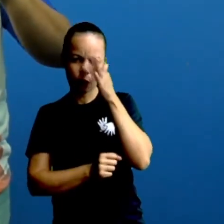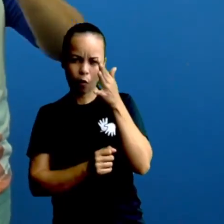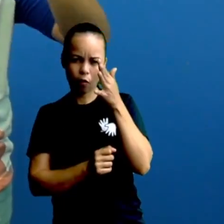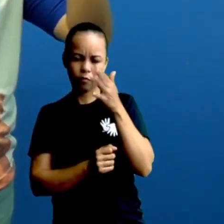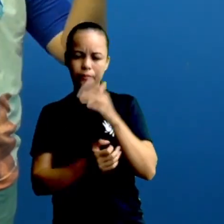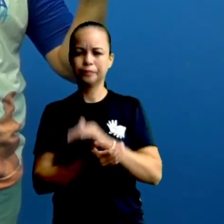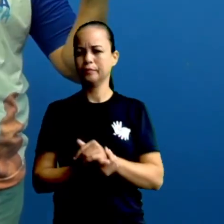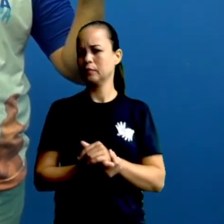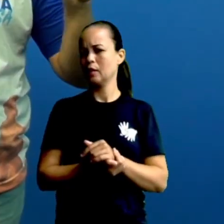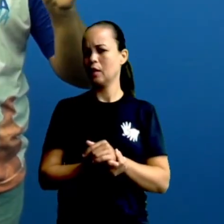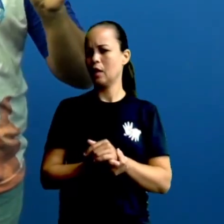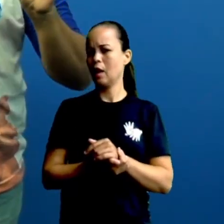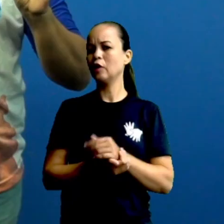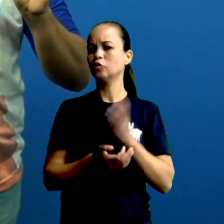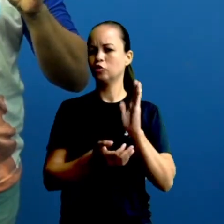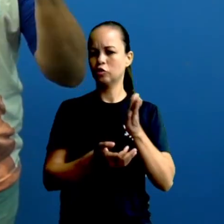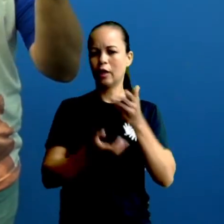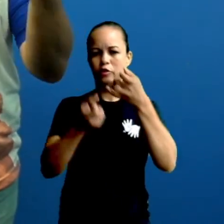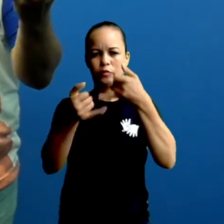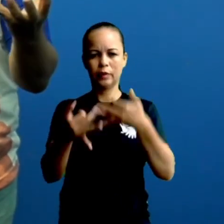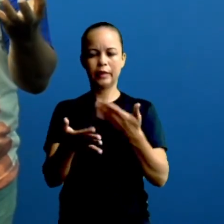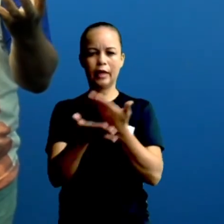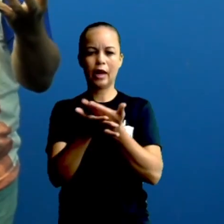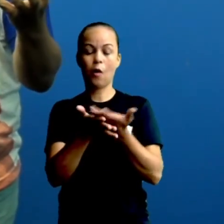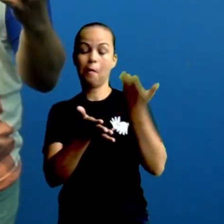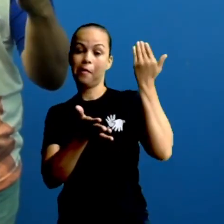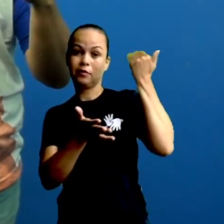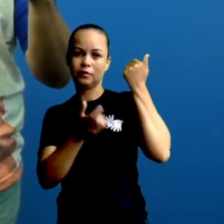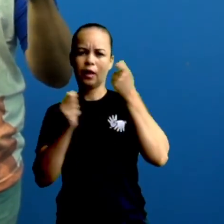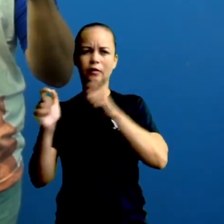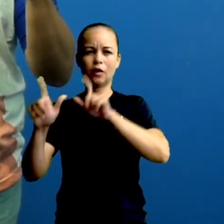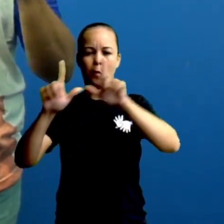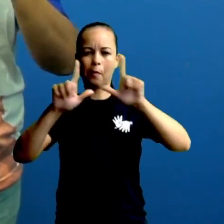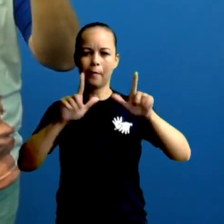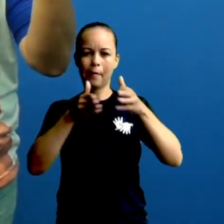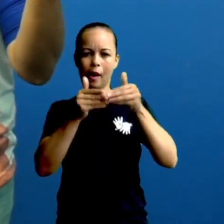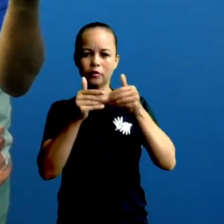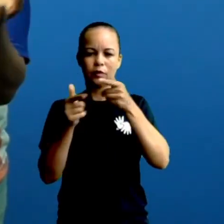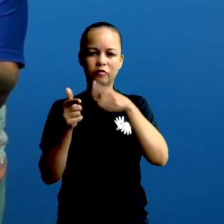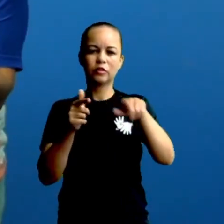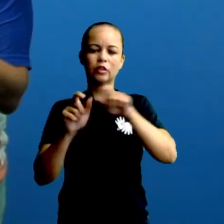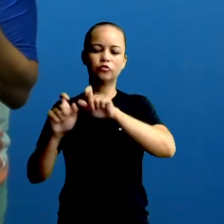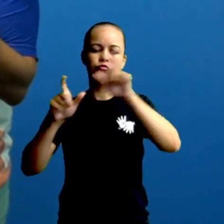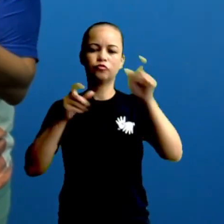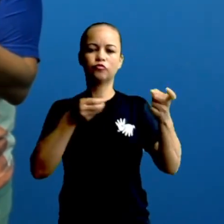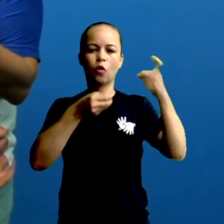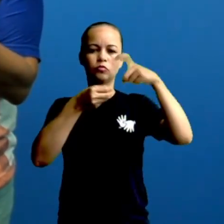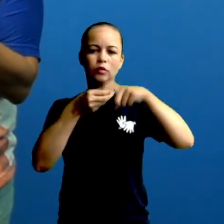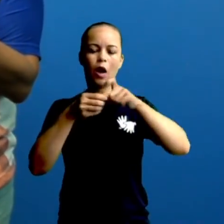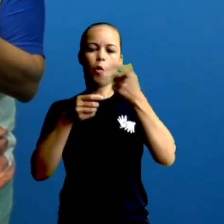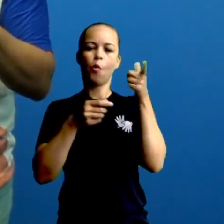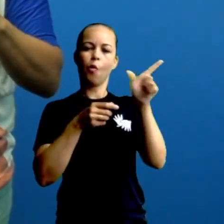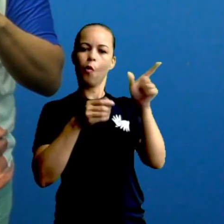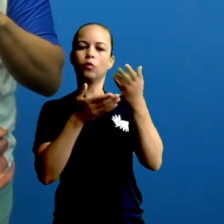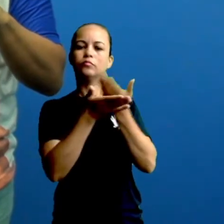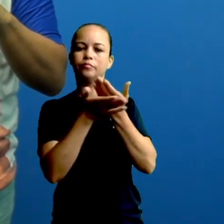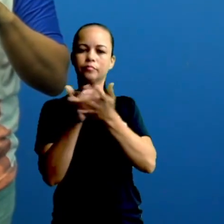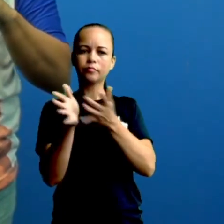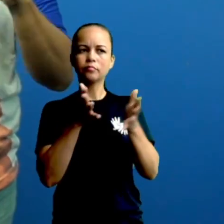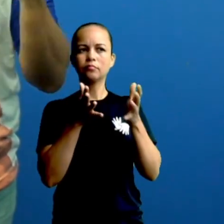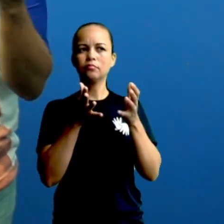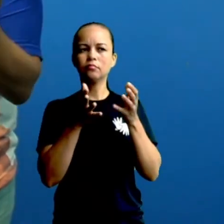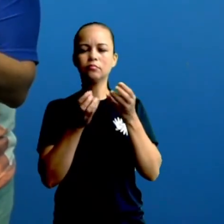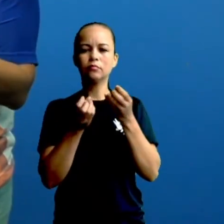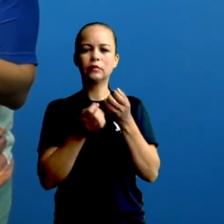peço a vocês para ir lá visitar, o que seria a flor numa classificação biológica e botânica? Seria